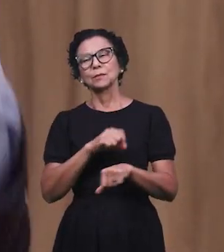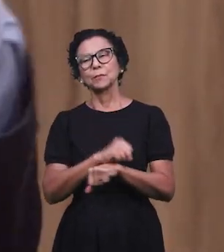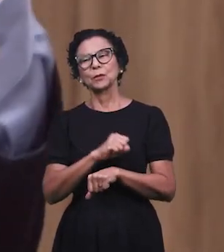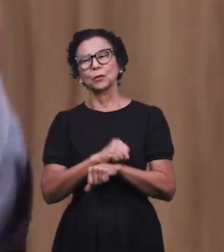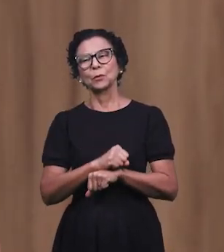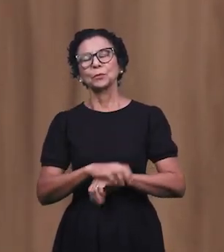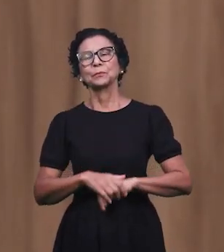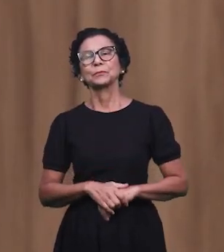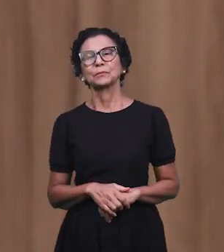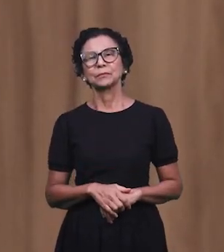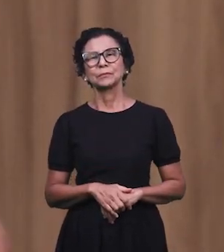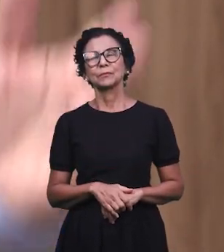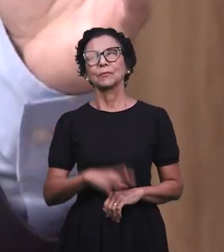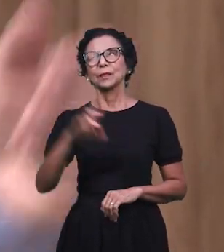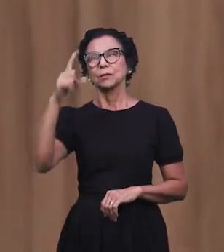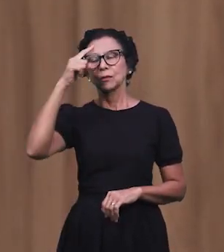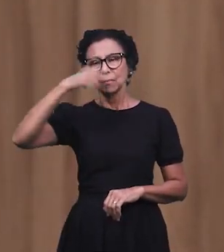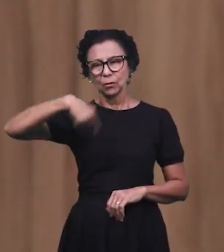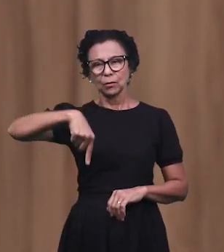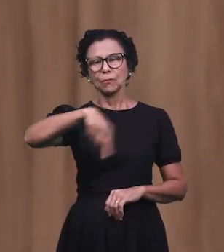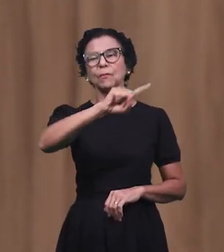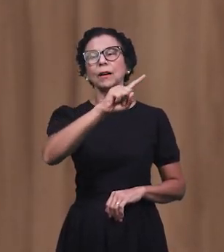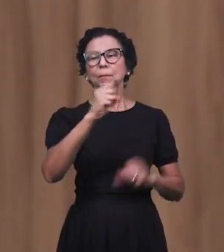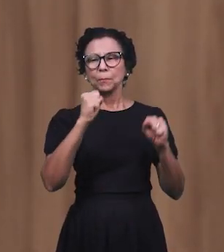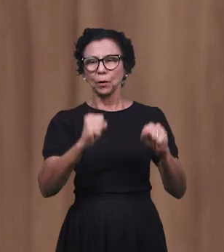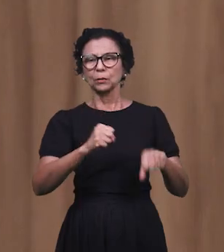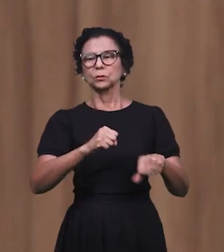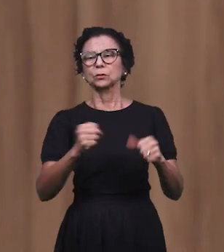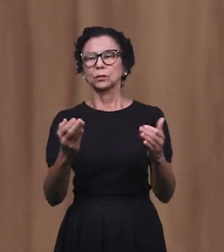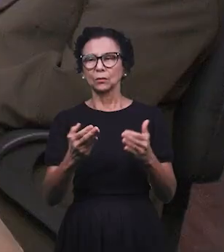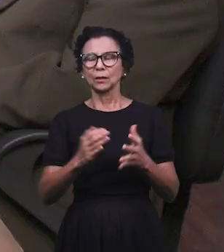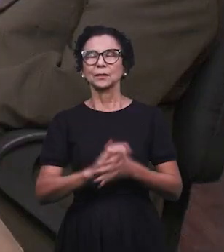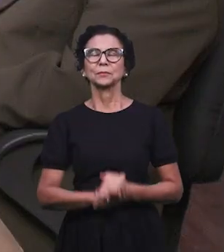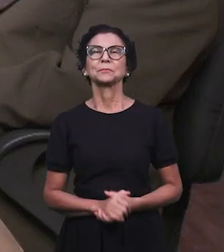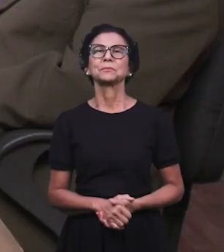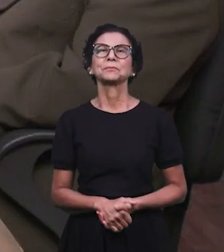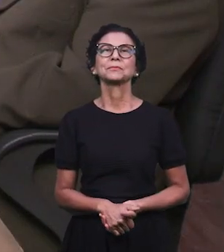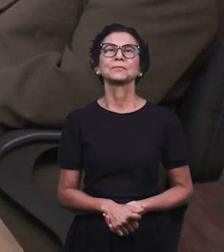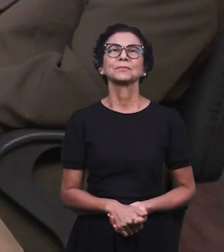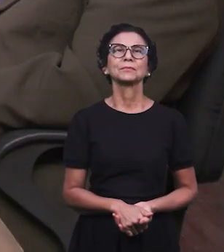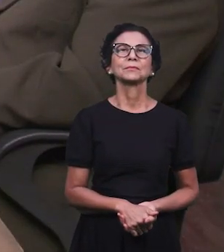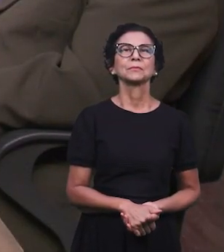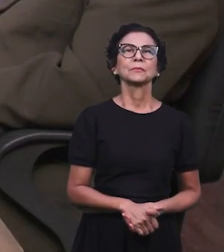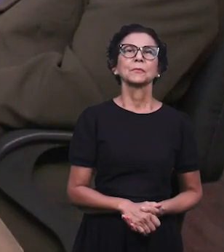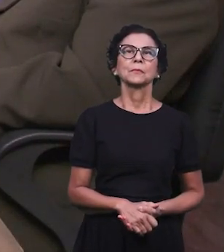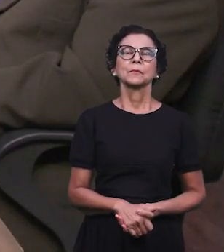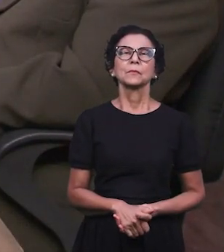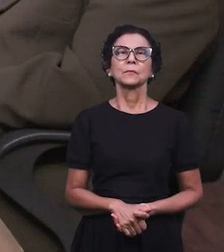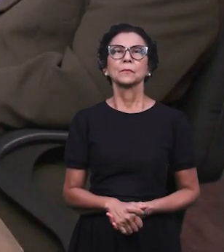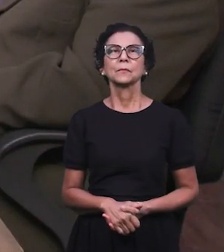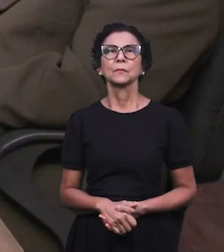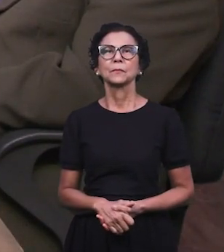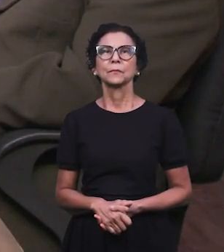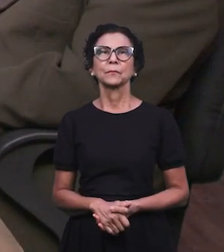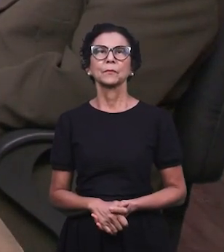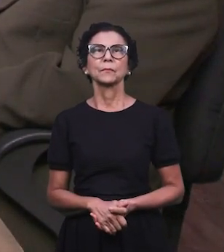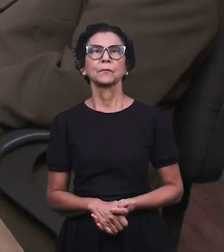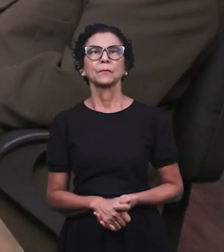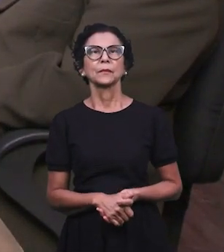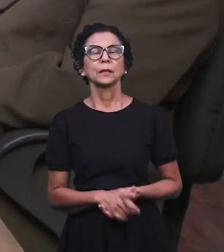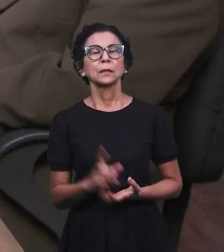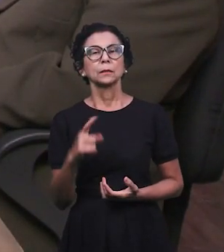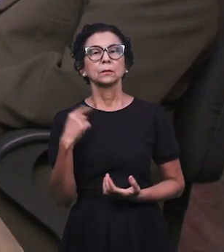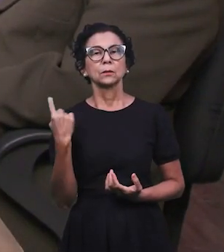ir, que eu já fui na frente. Glória a Jesus, né? Como é bom ter essa segurança, né? Como Davi teve. Amém. Sabemos que o Senhor está à nossa frente nessas batalhas.